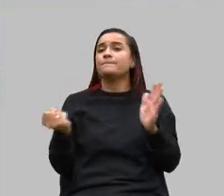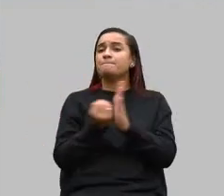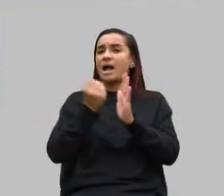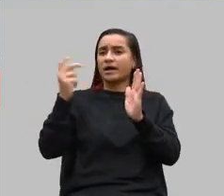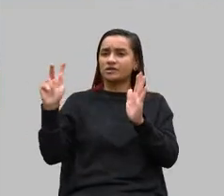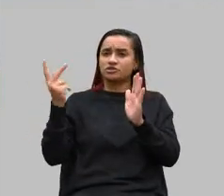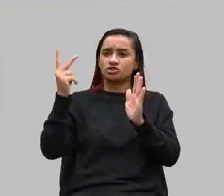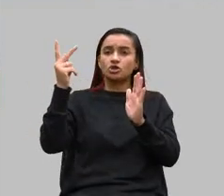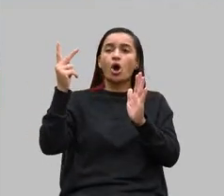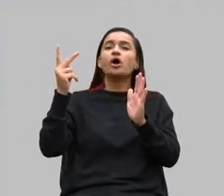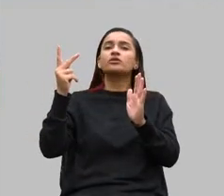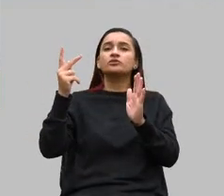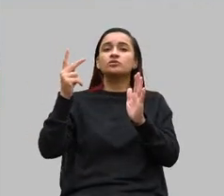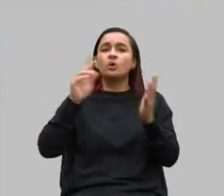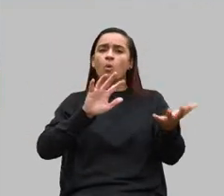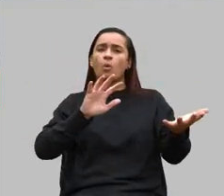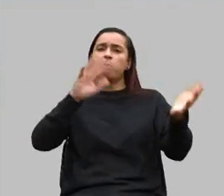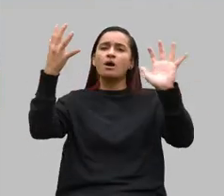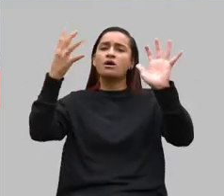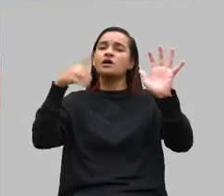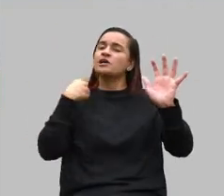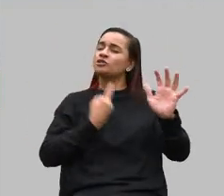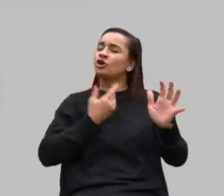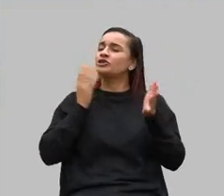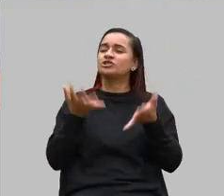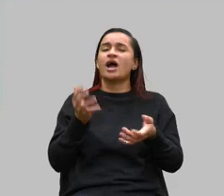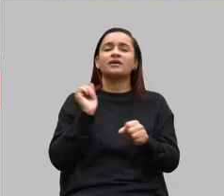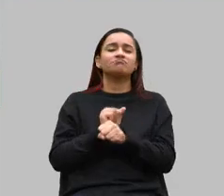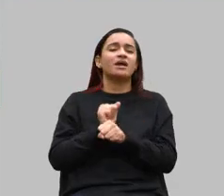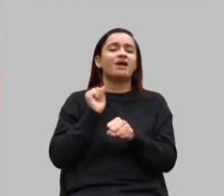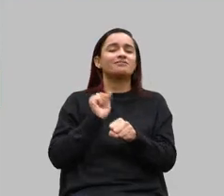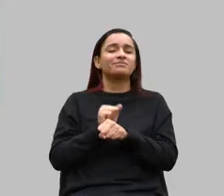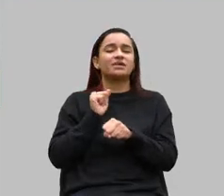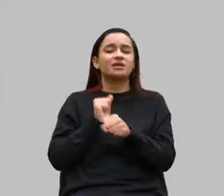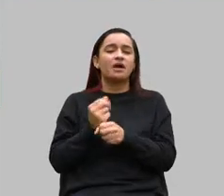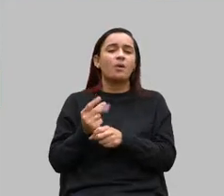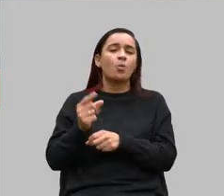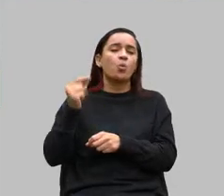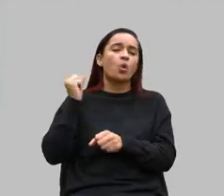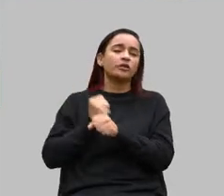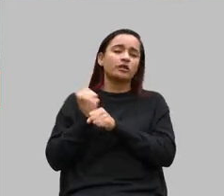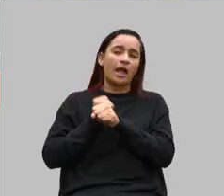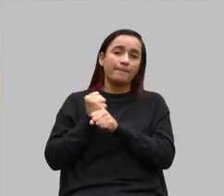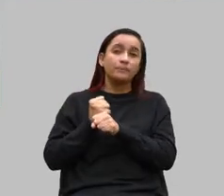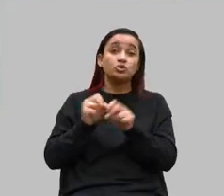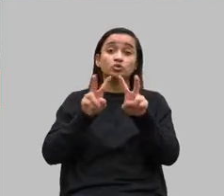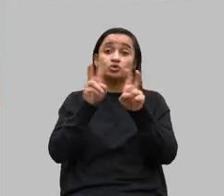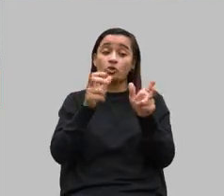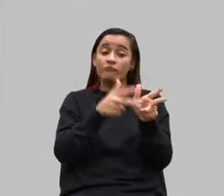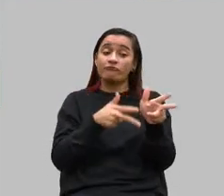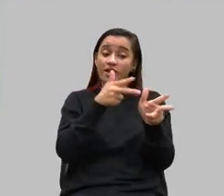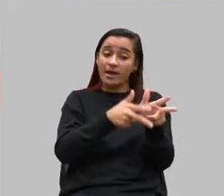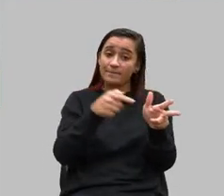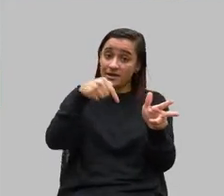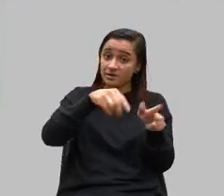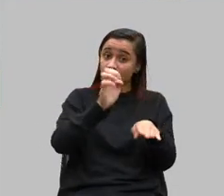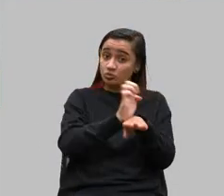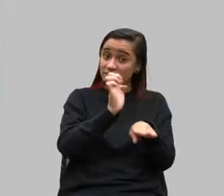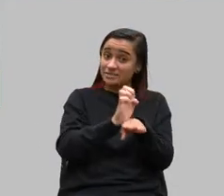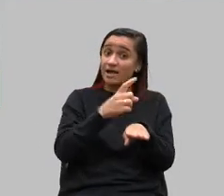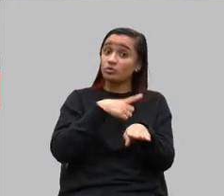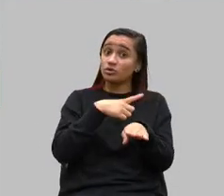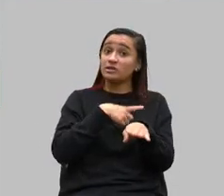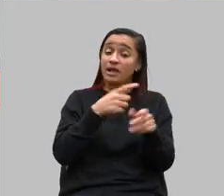virada que a gente estava esperando há muito tempo para tratar a questão da ferrovia num estado que não só tem a maior